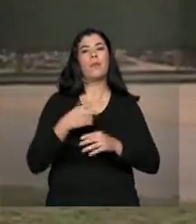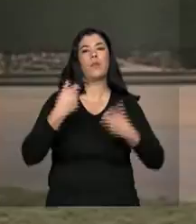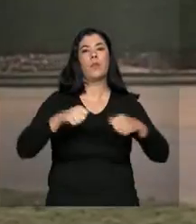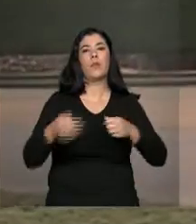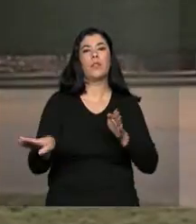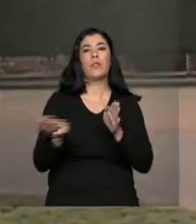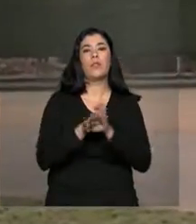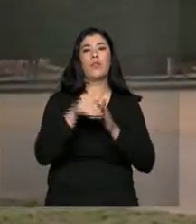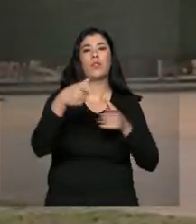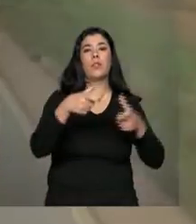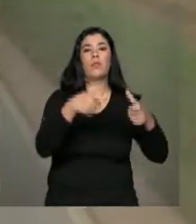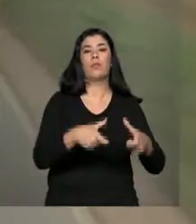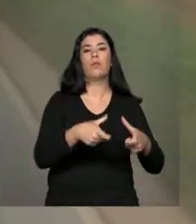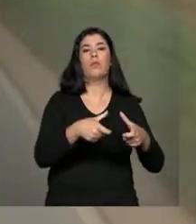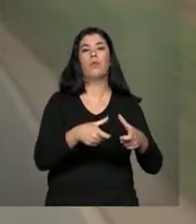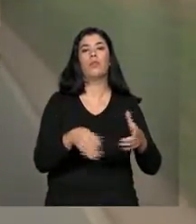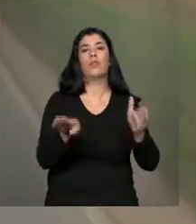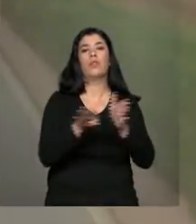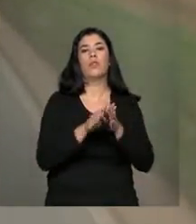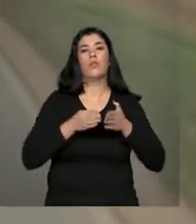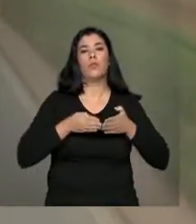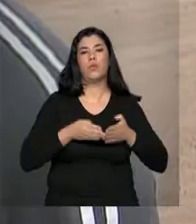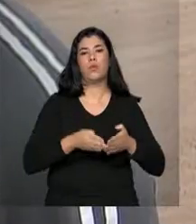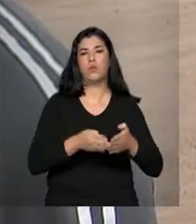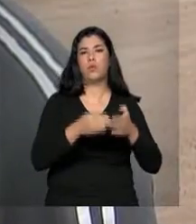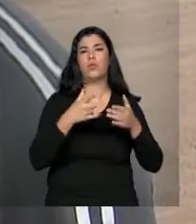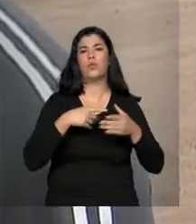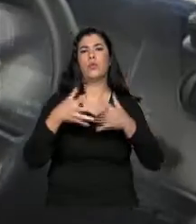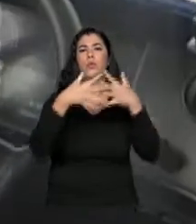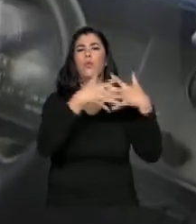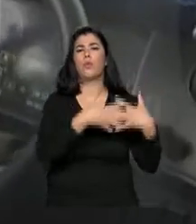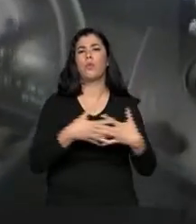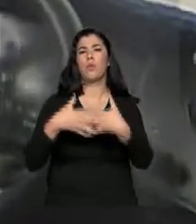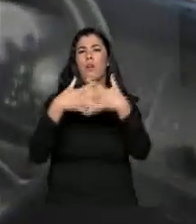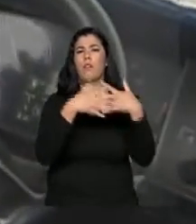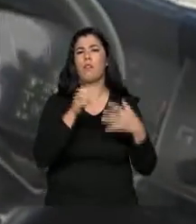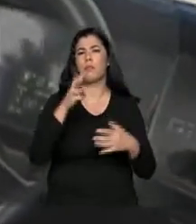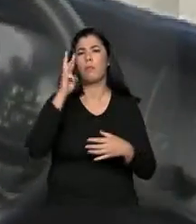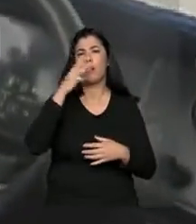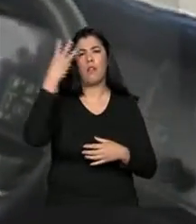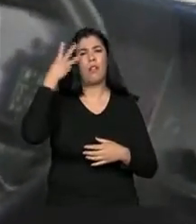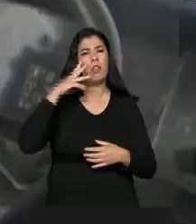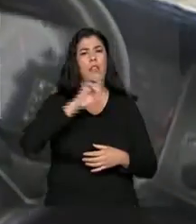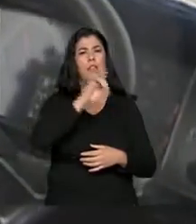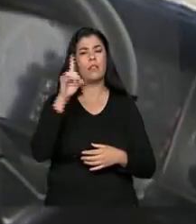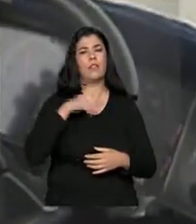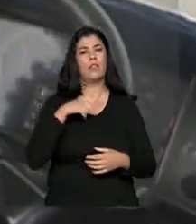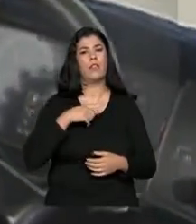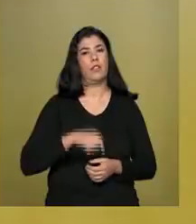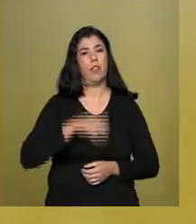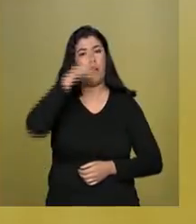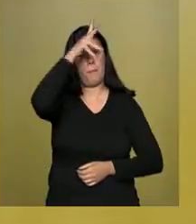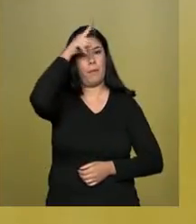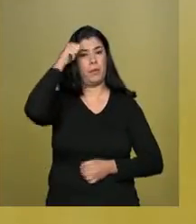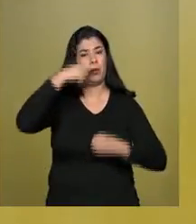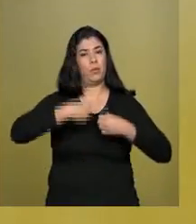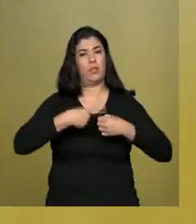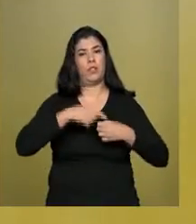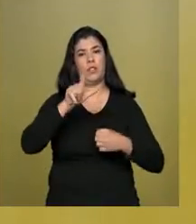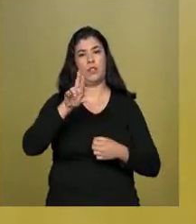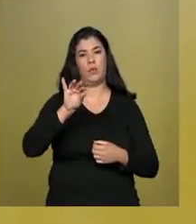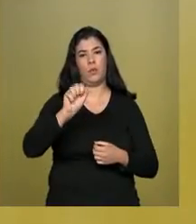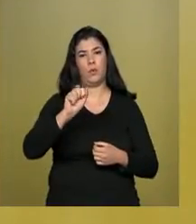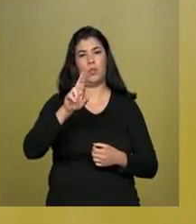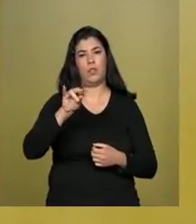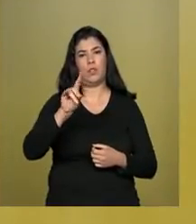chegar até o consumidor. A rota é longa. Uns 3 dias. Para sair de Lucas do Rio Verde, em Mato Grosso, a produção